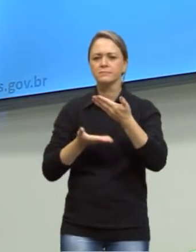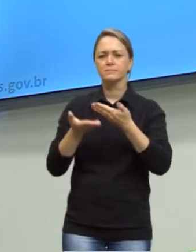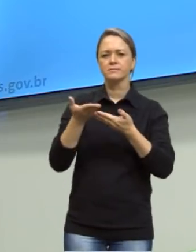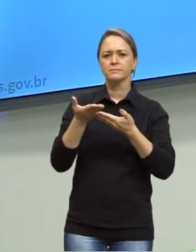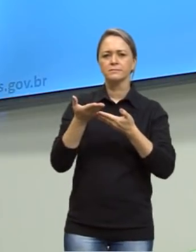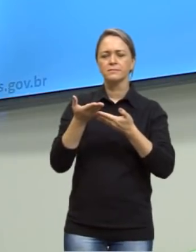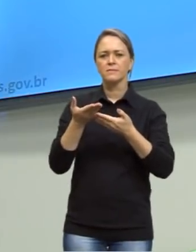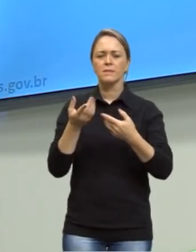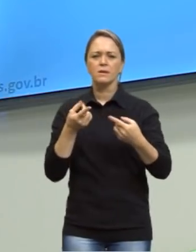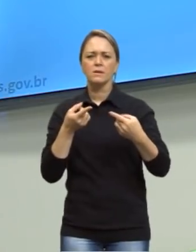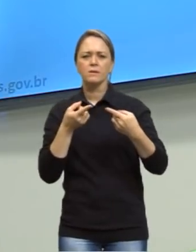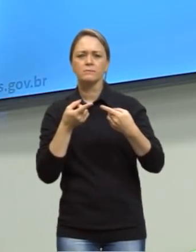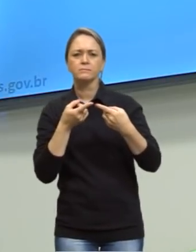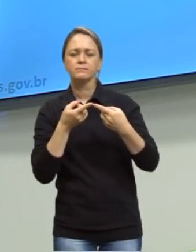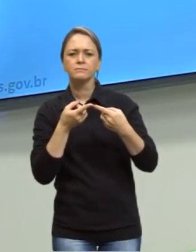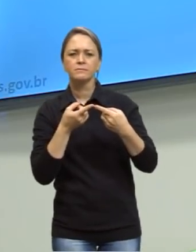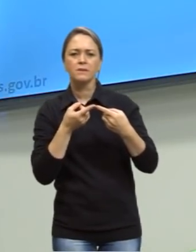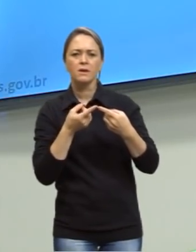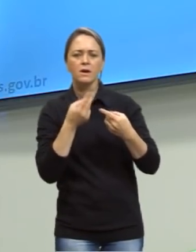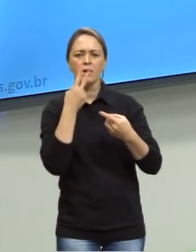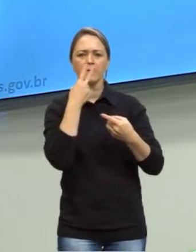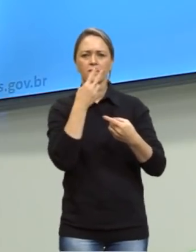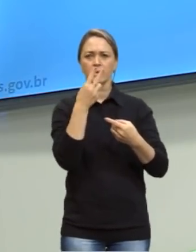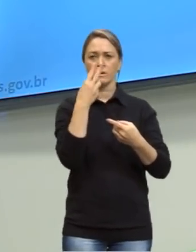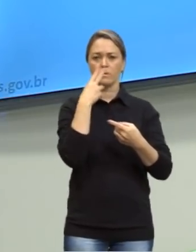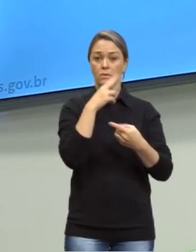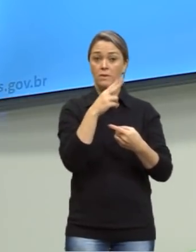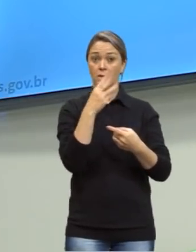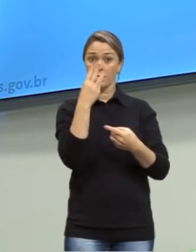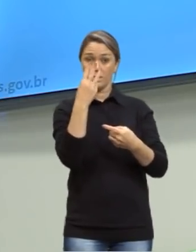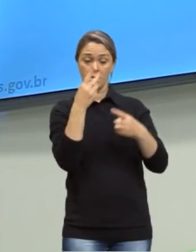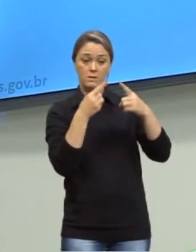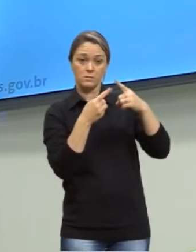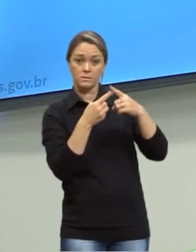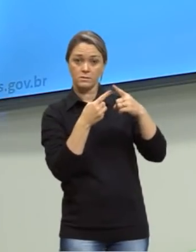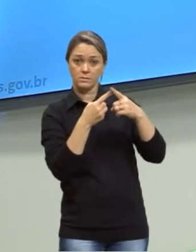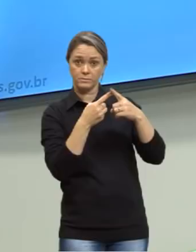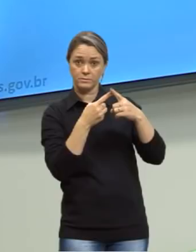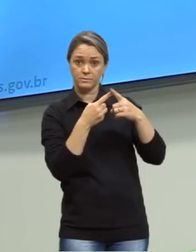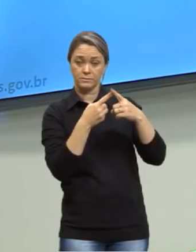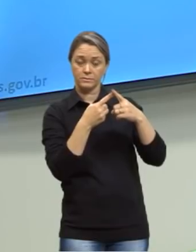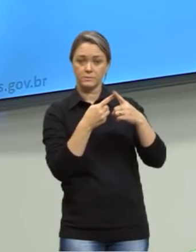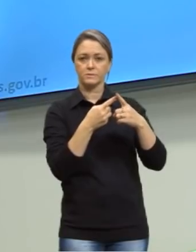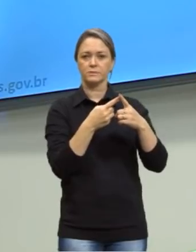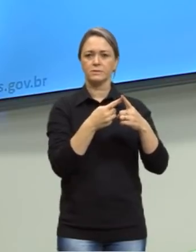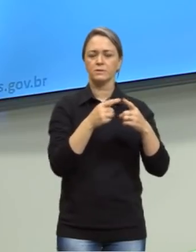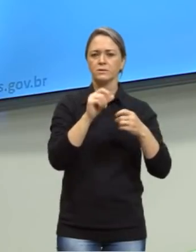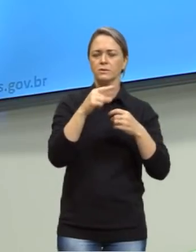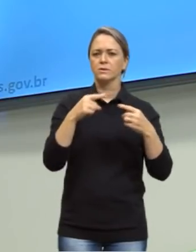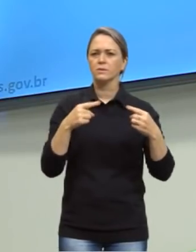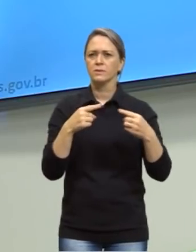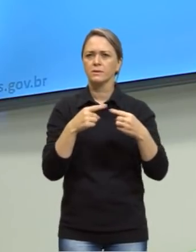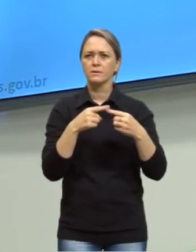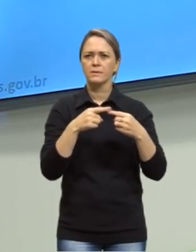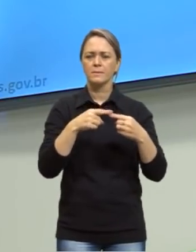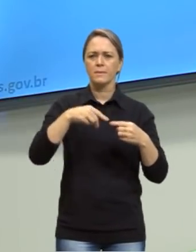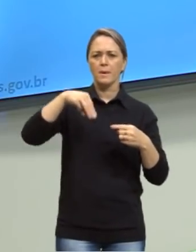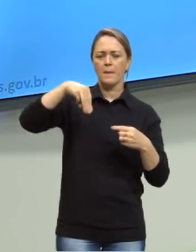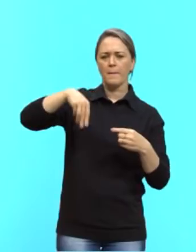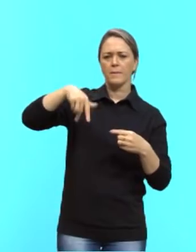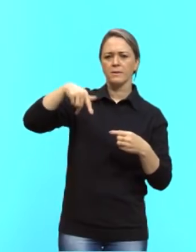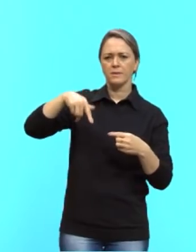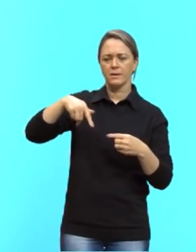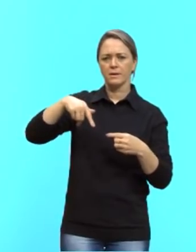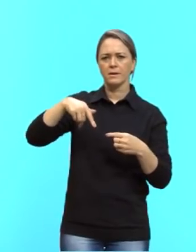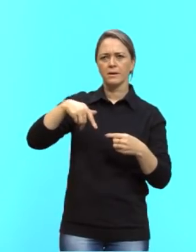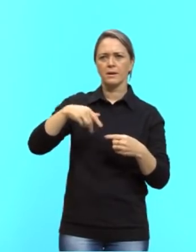ligação a gente viu três tipos de ligação a ligação metálica que eu trago como exemplo magnésio a ligação